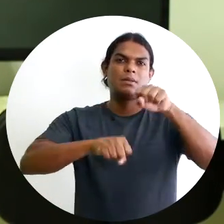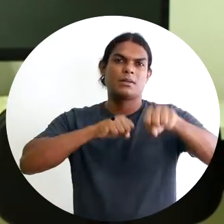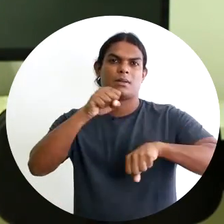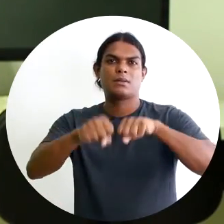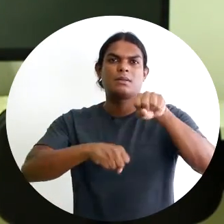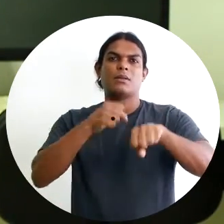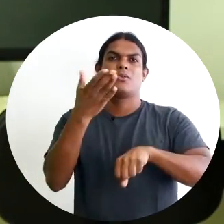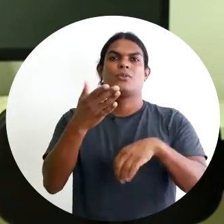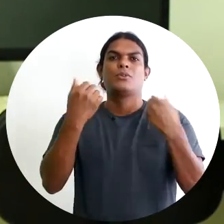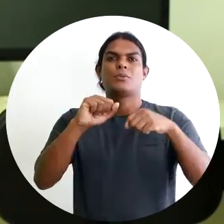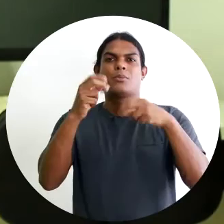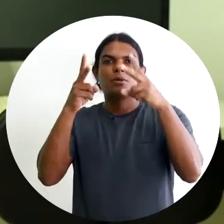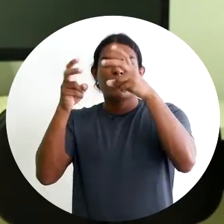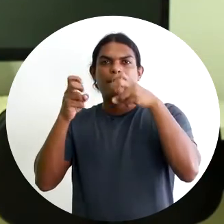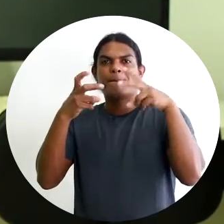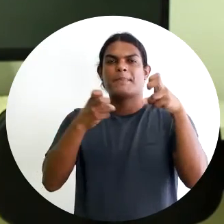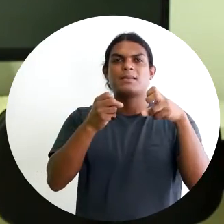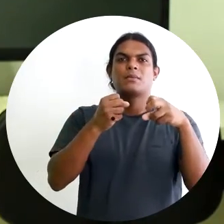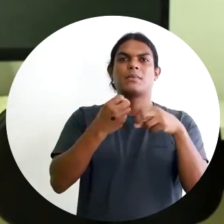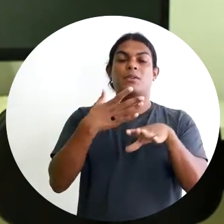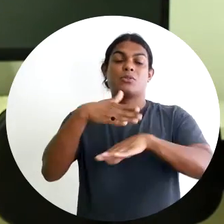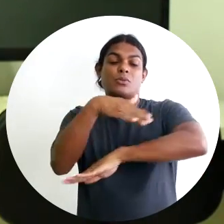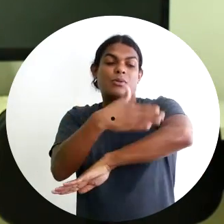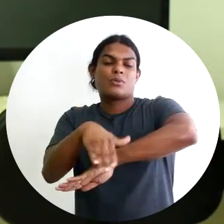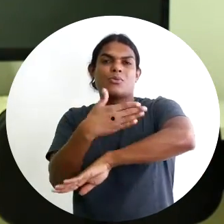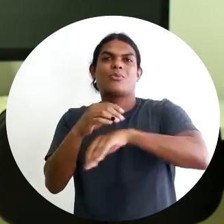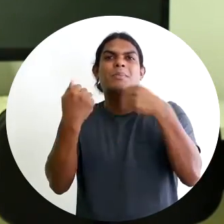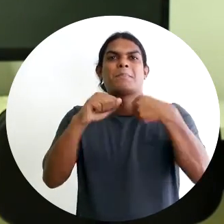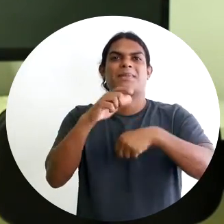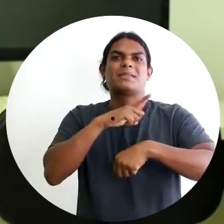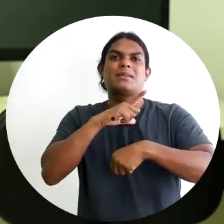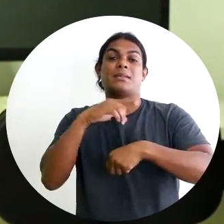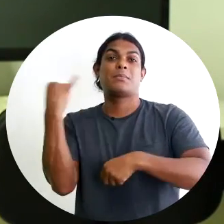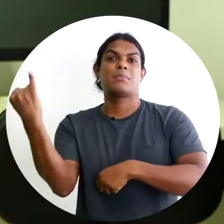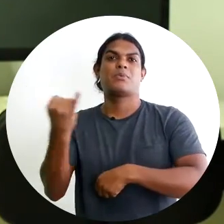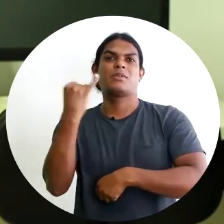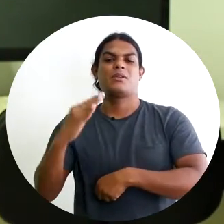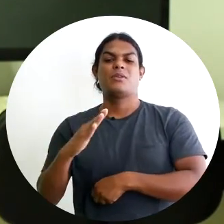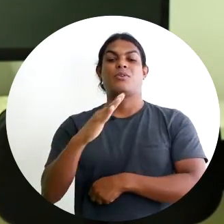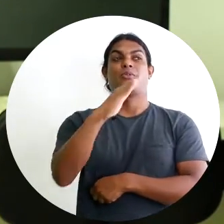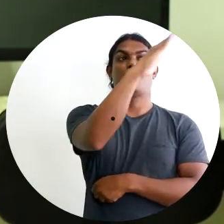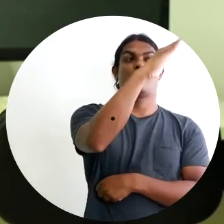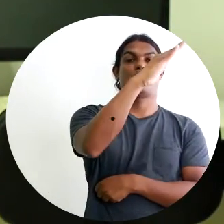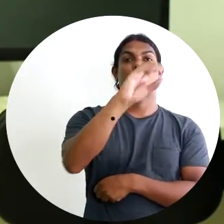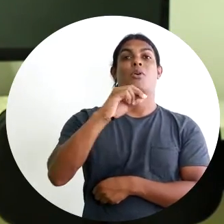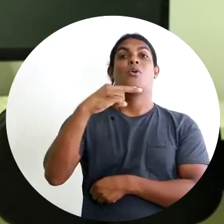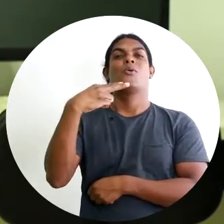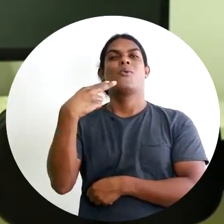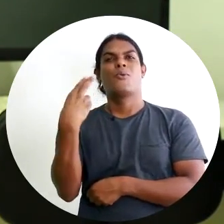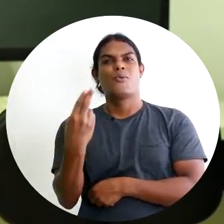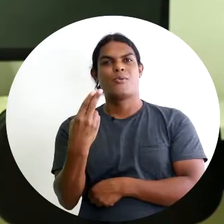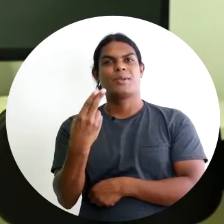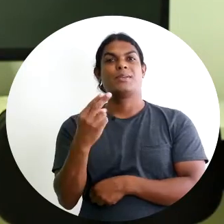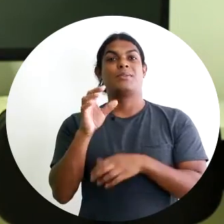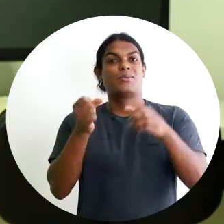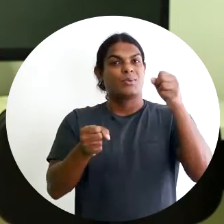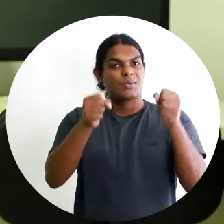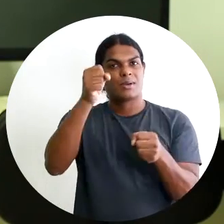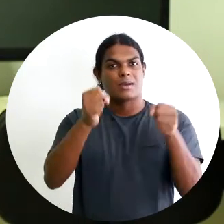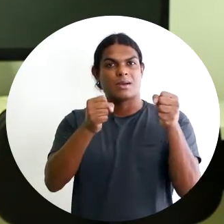que ali deveria ter uma rampa, ou então que um carro está estacionado numa rampa. Então essas coisas servem para a